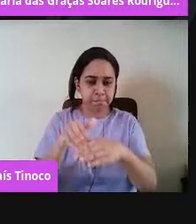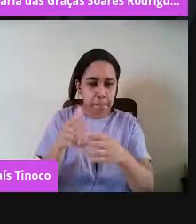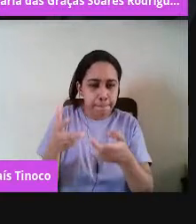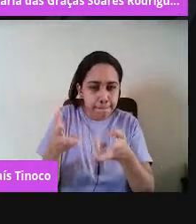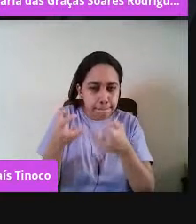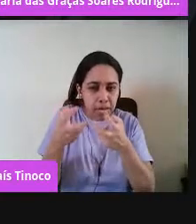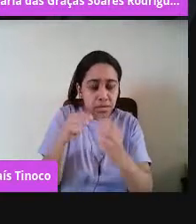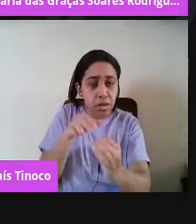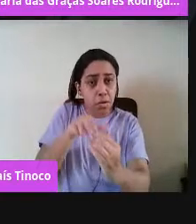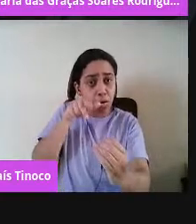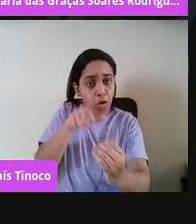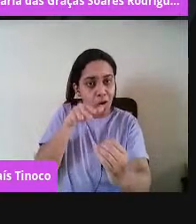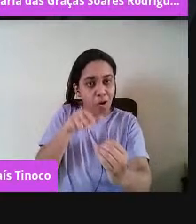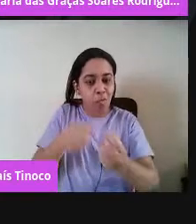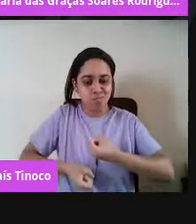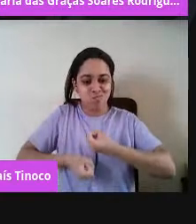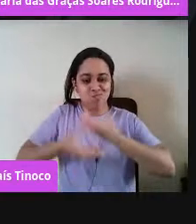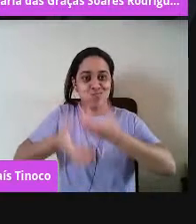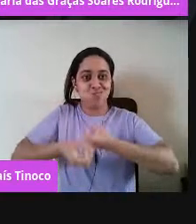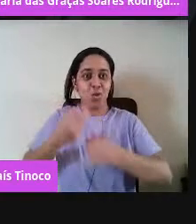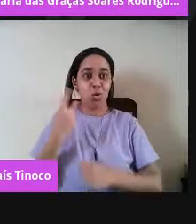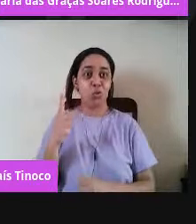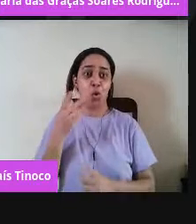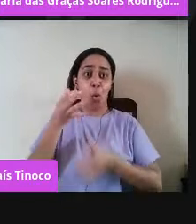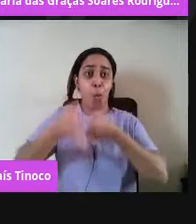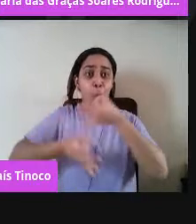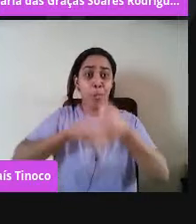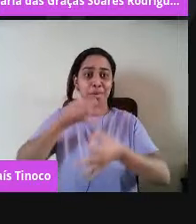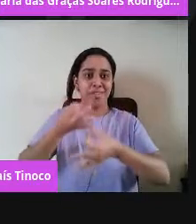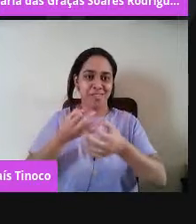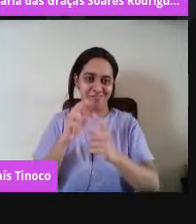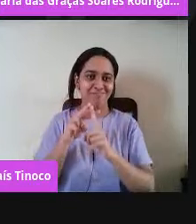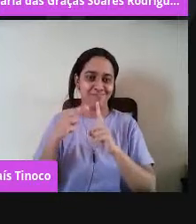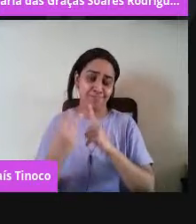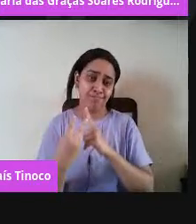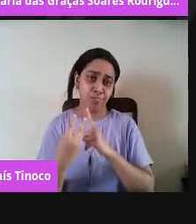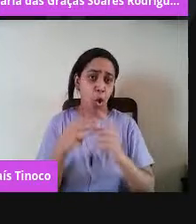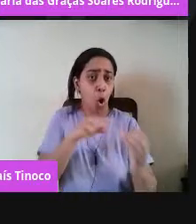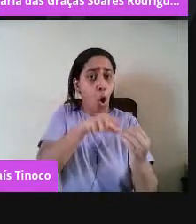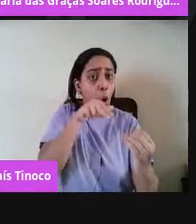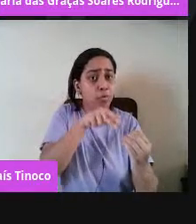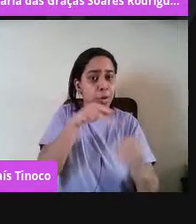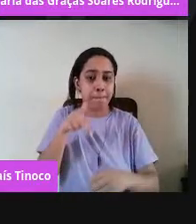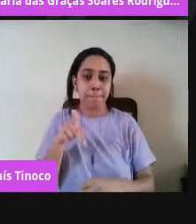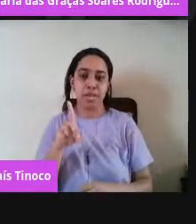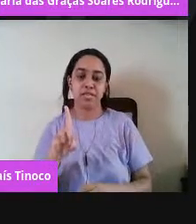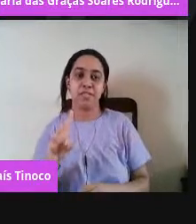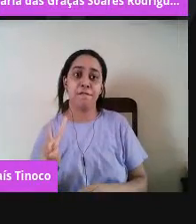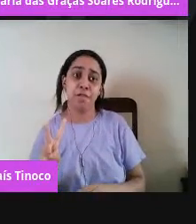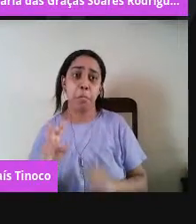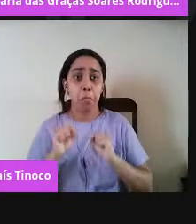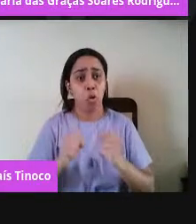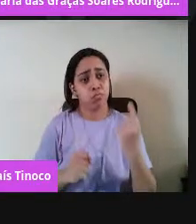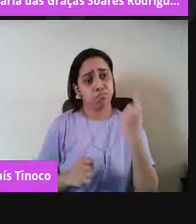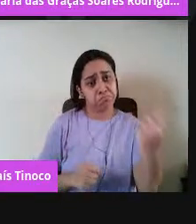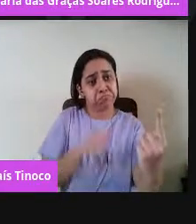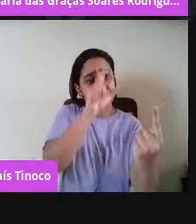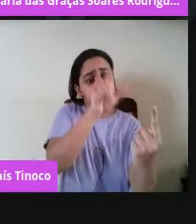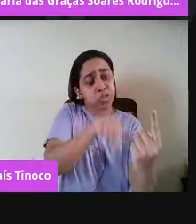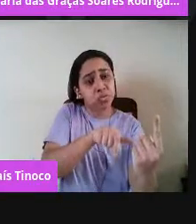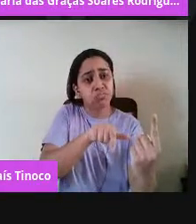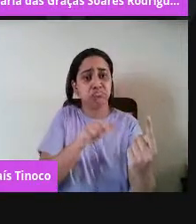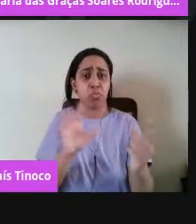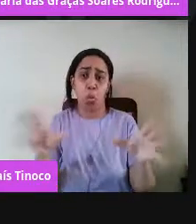objeto, expressando assim um ponto de vista. O objeto do PDV pode ser um indivíduo, um coletivo, um anônimo, e